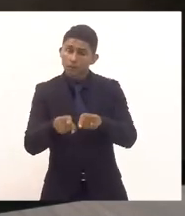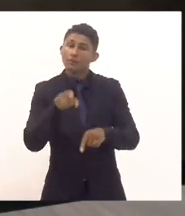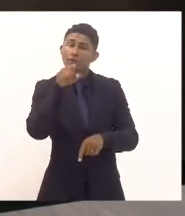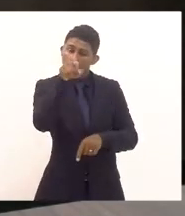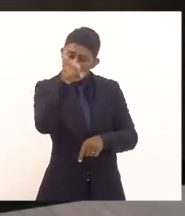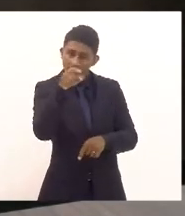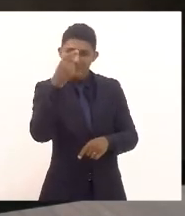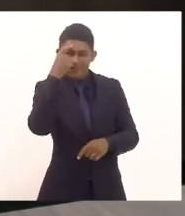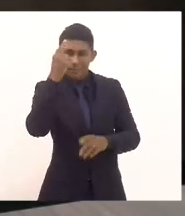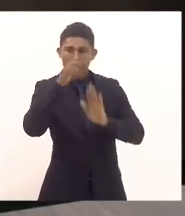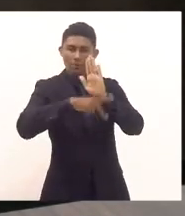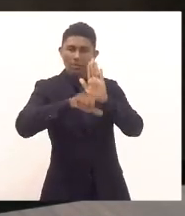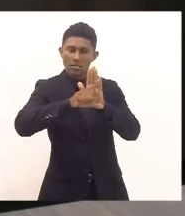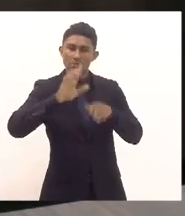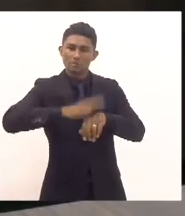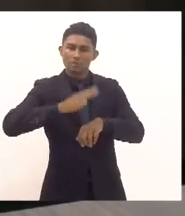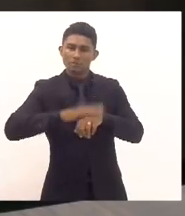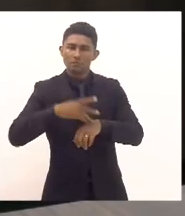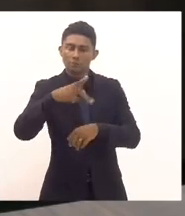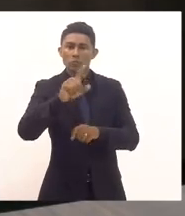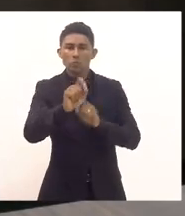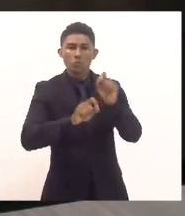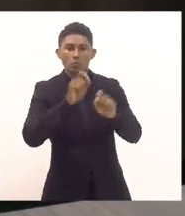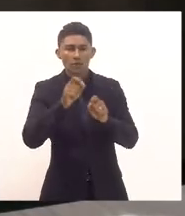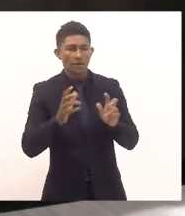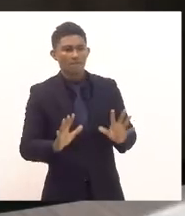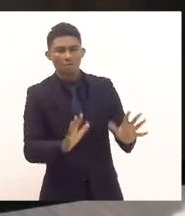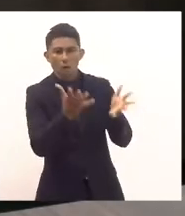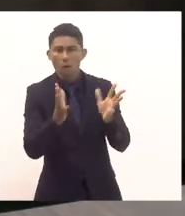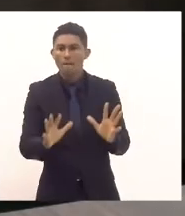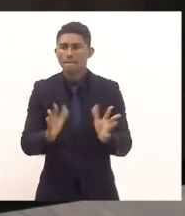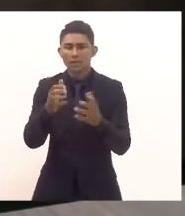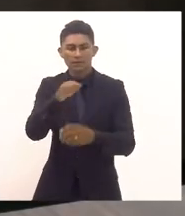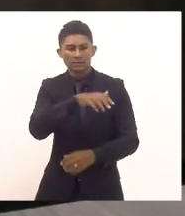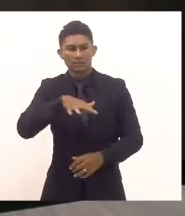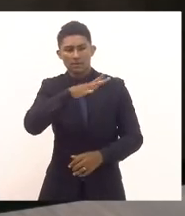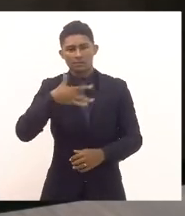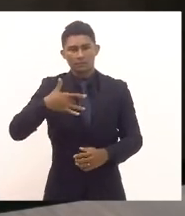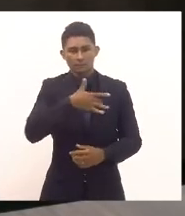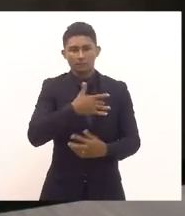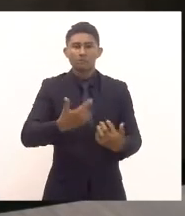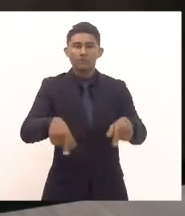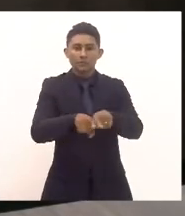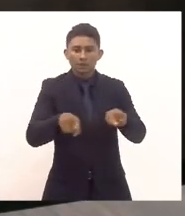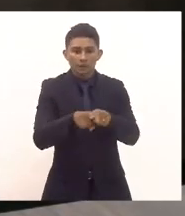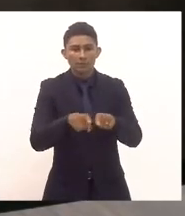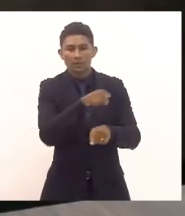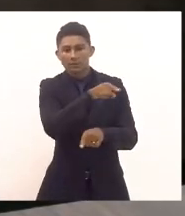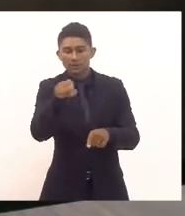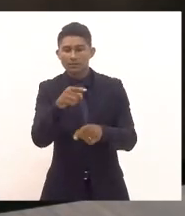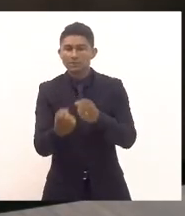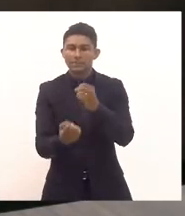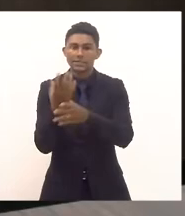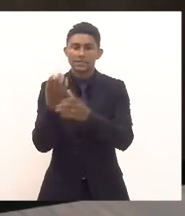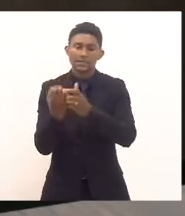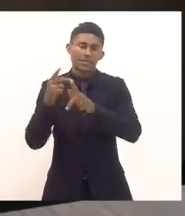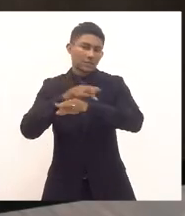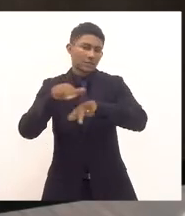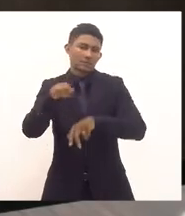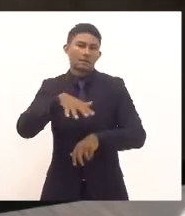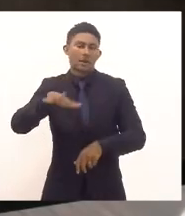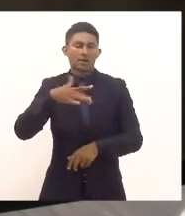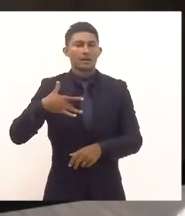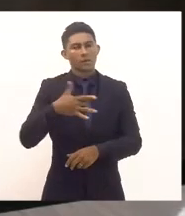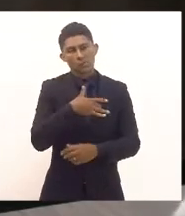voltado para os e ao Complexo económico-industrial da saúde e outro para a formação de consórcio na área da saúde mais amplo não só no âmbito da